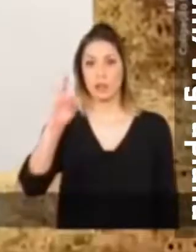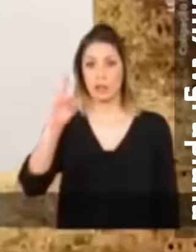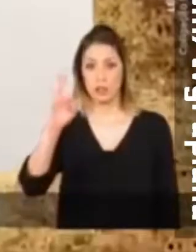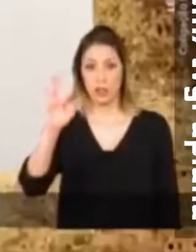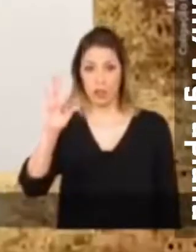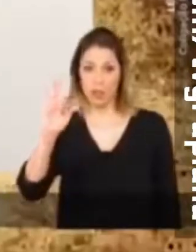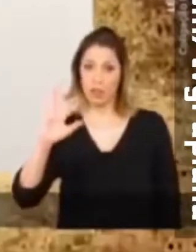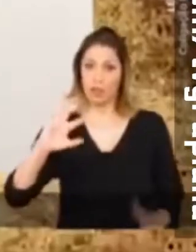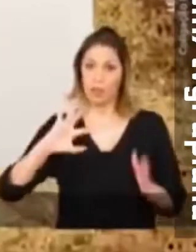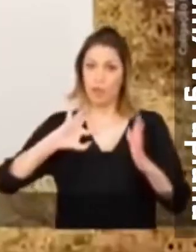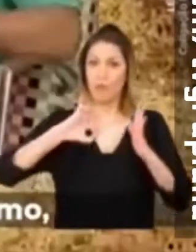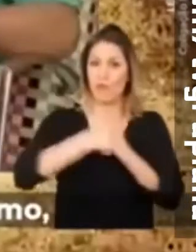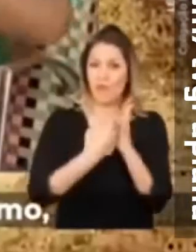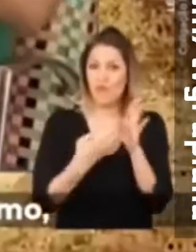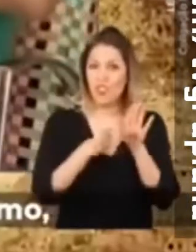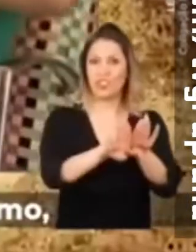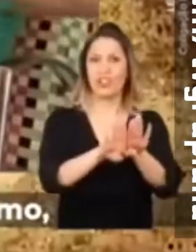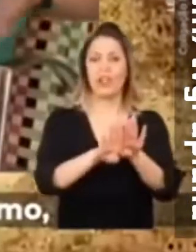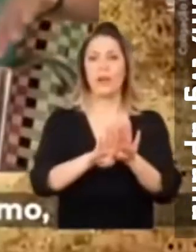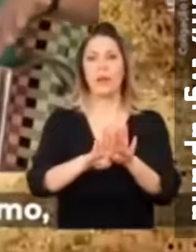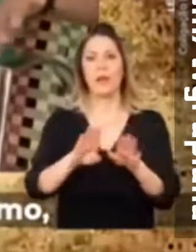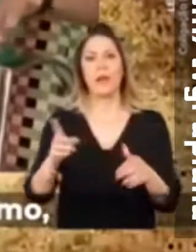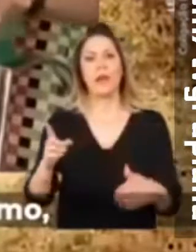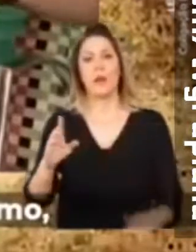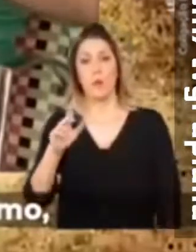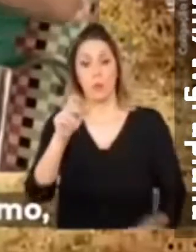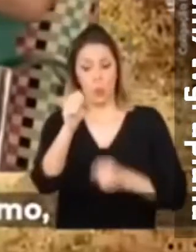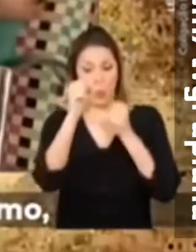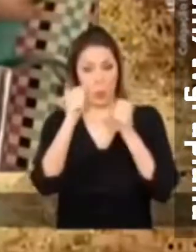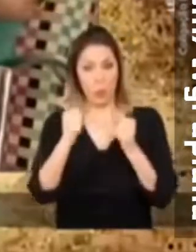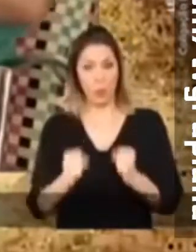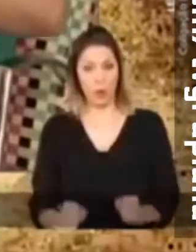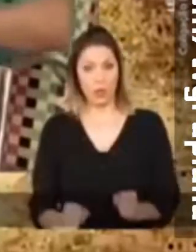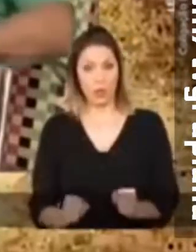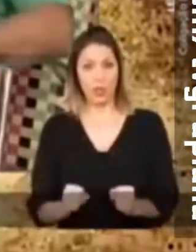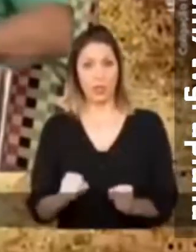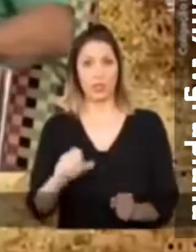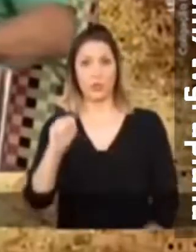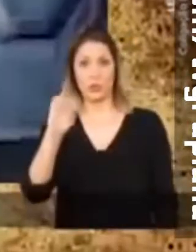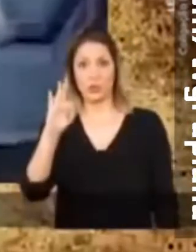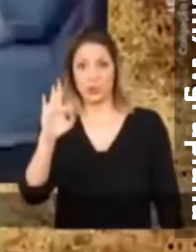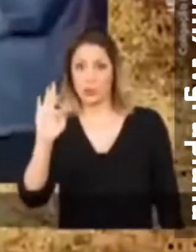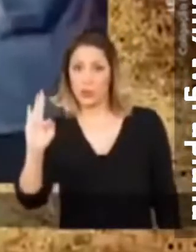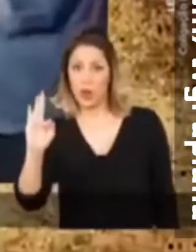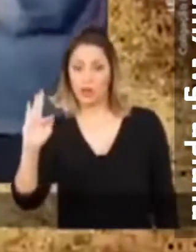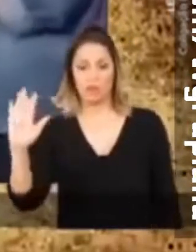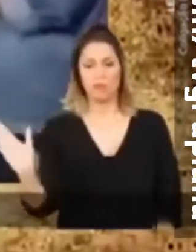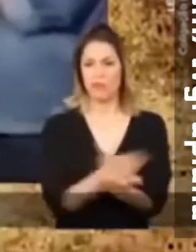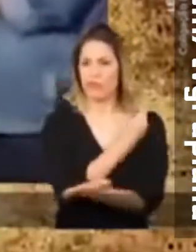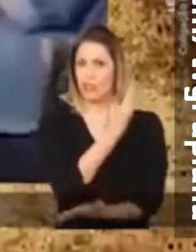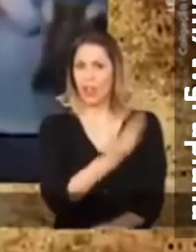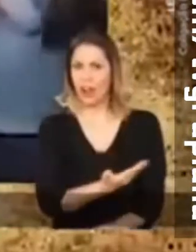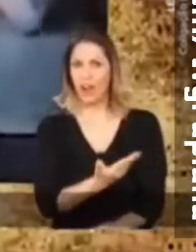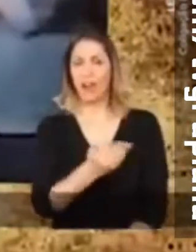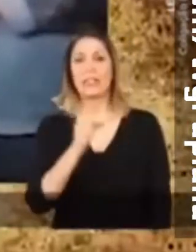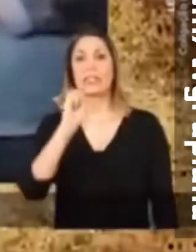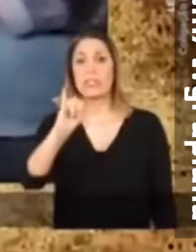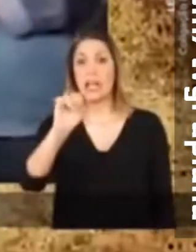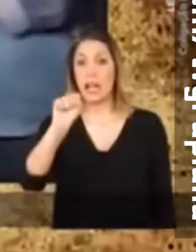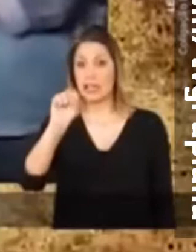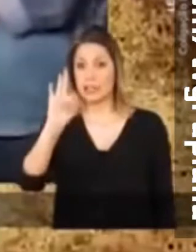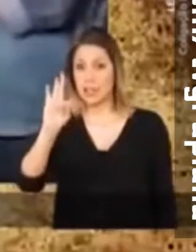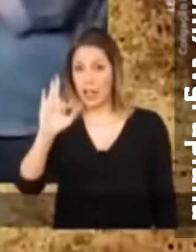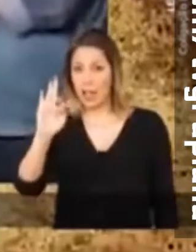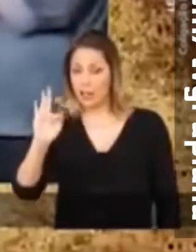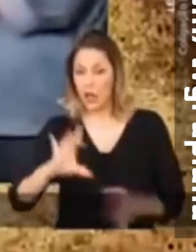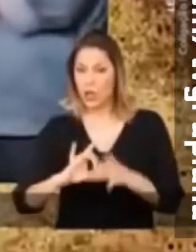que fechar o Supremo Tribunal Federal. Primeiro dia, tirar todos os poderes do Supremo, ser só a Corte Constitucional. Ou o Supremo manda